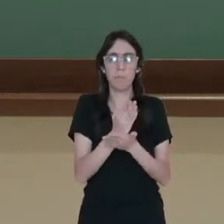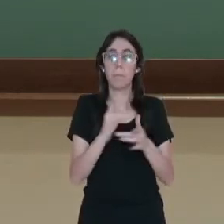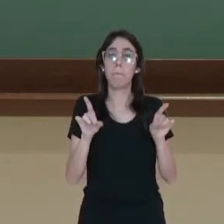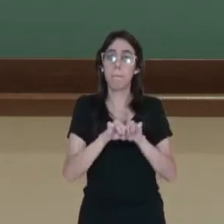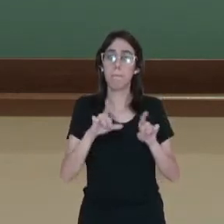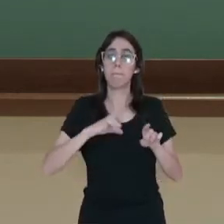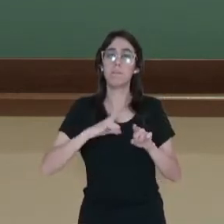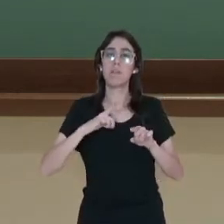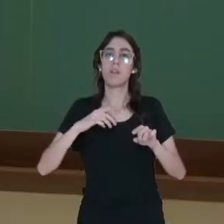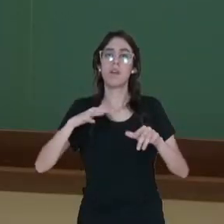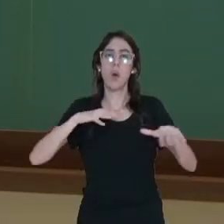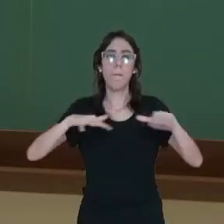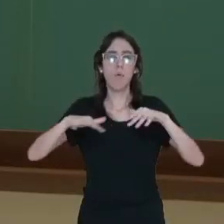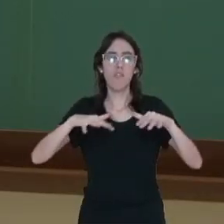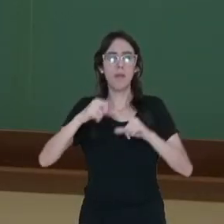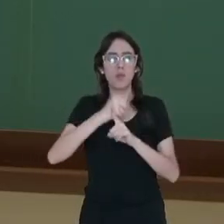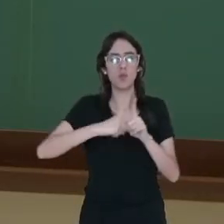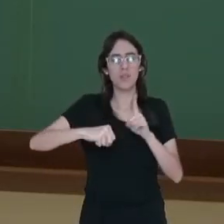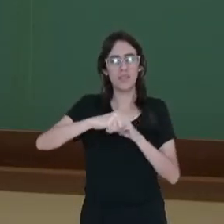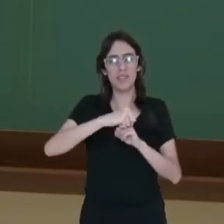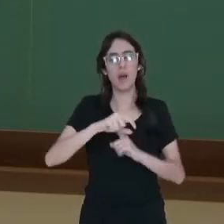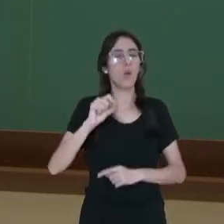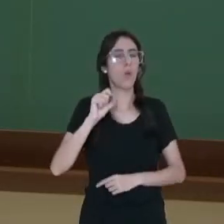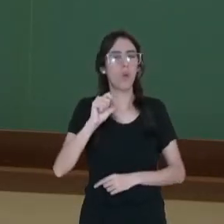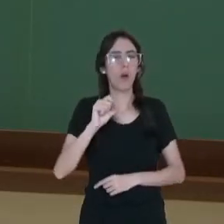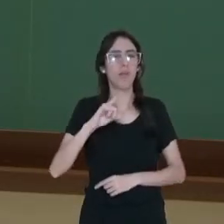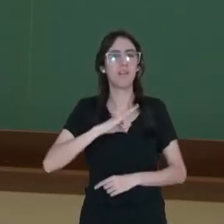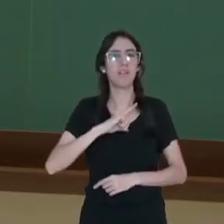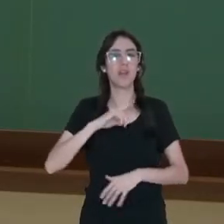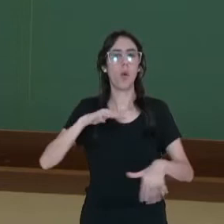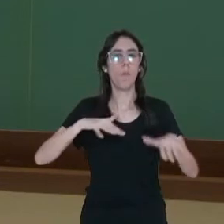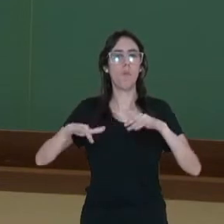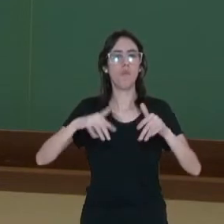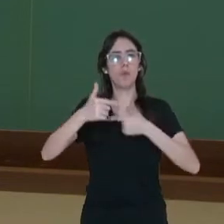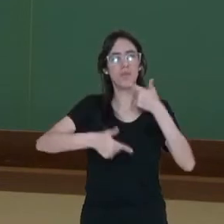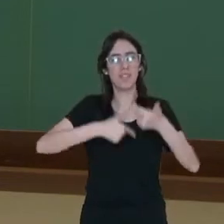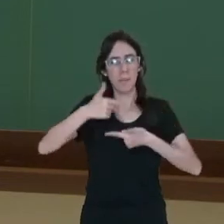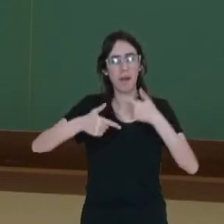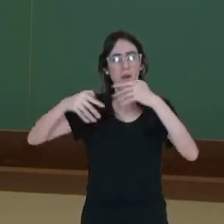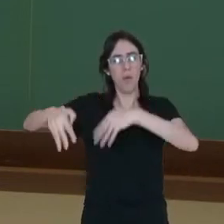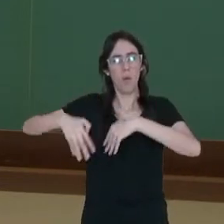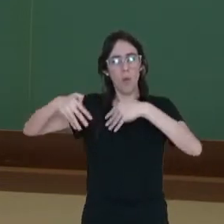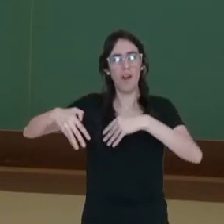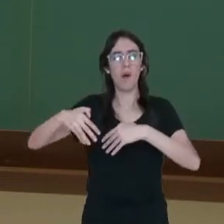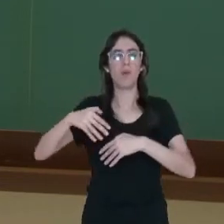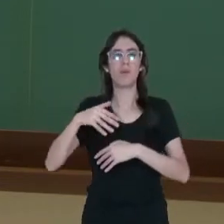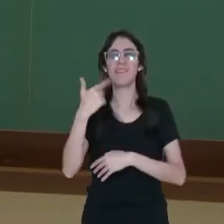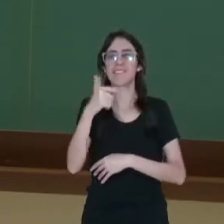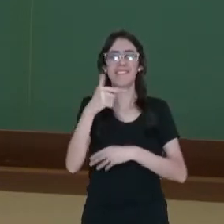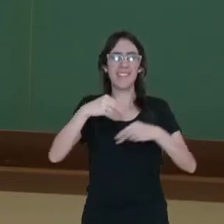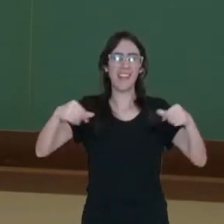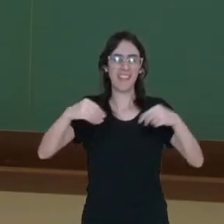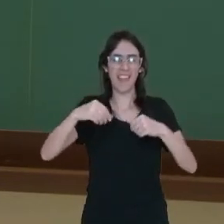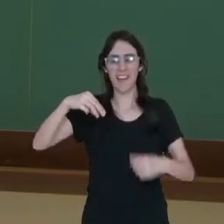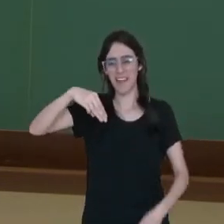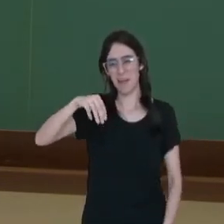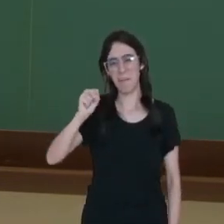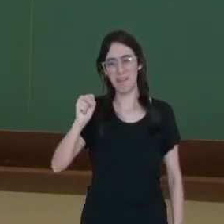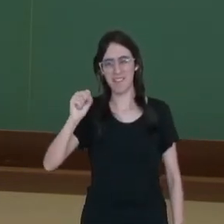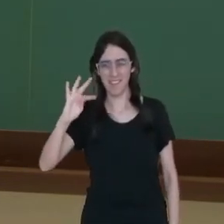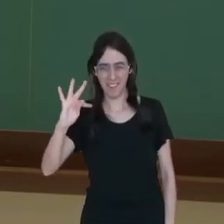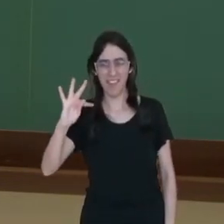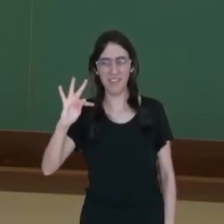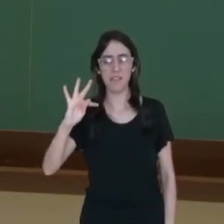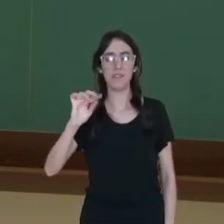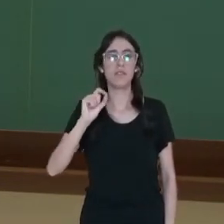movimentos sociais, como por exemplo, do Movimento dos Trabalhadores Rurais Sem Terra, o MST, que defendia uma